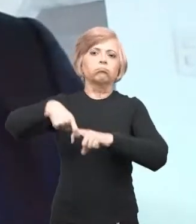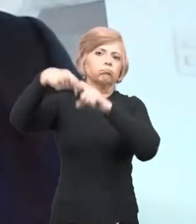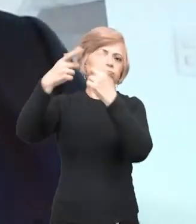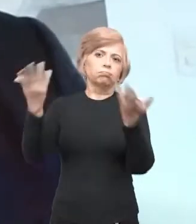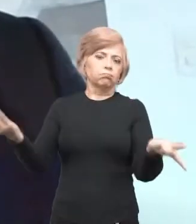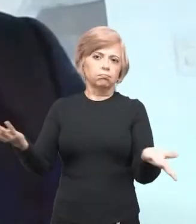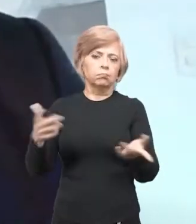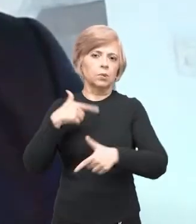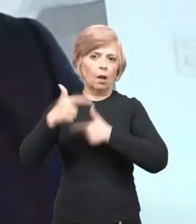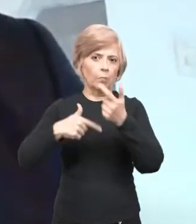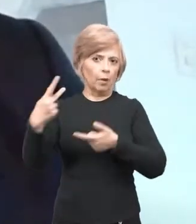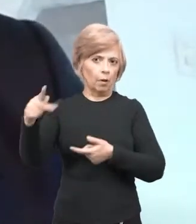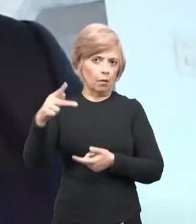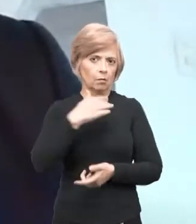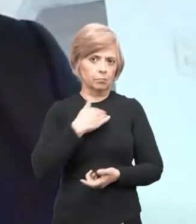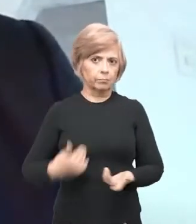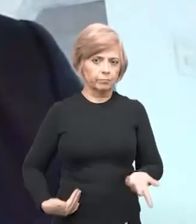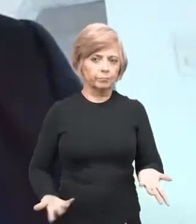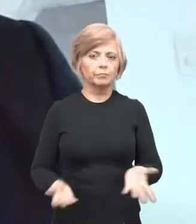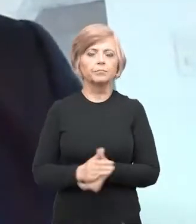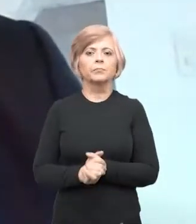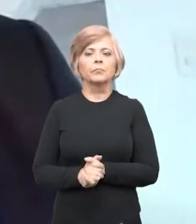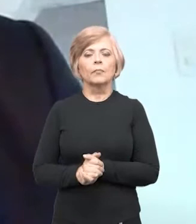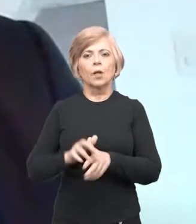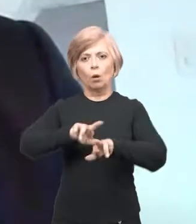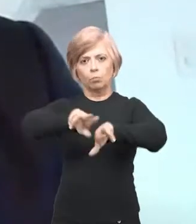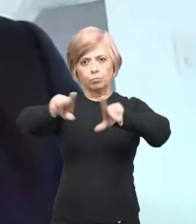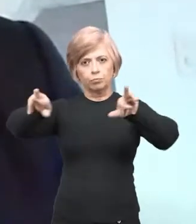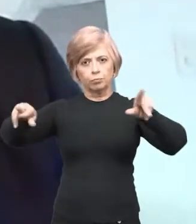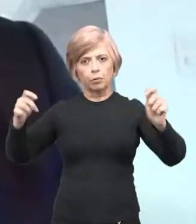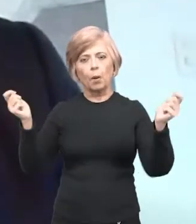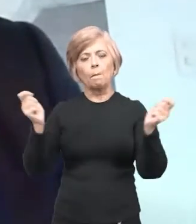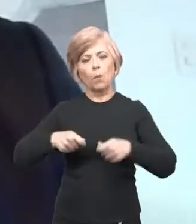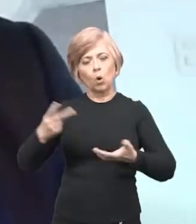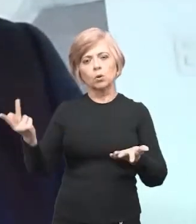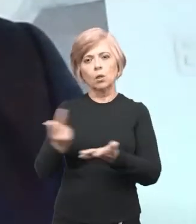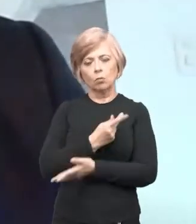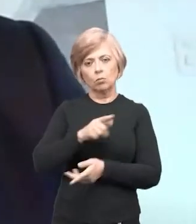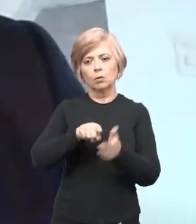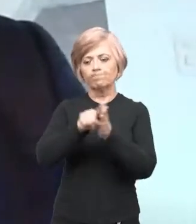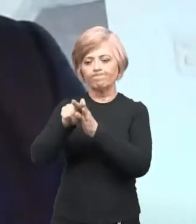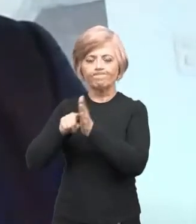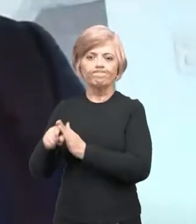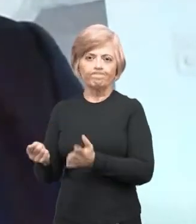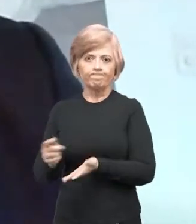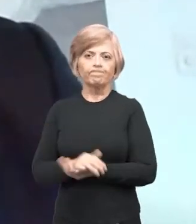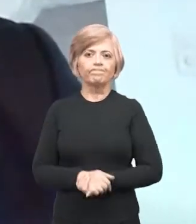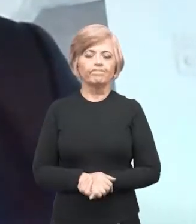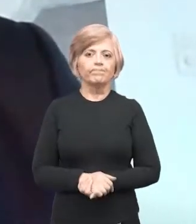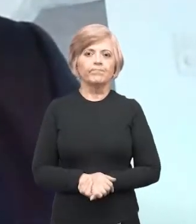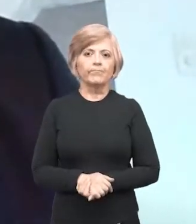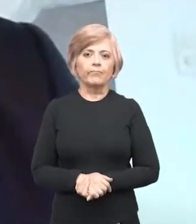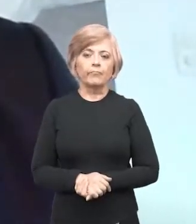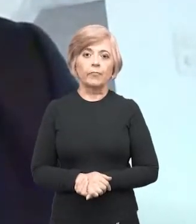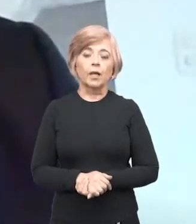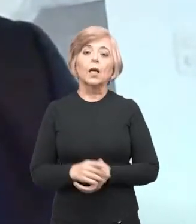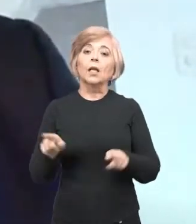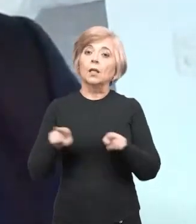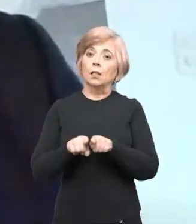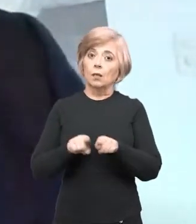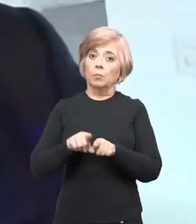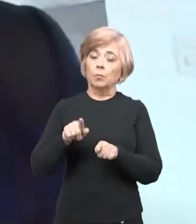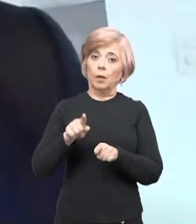enfim, diversas medidas judiciais que podem decorrer da própria investigação. Ainda, o GALCRIM também